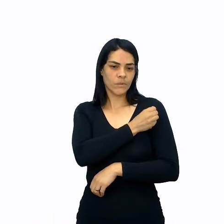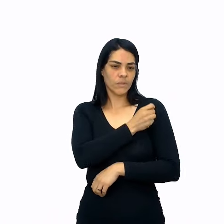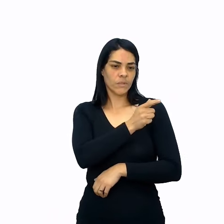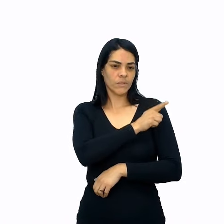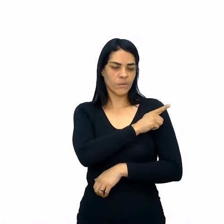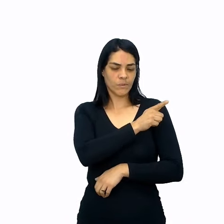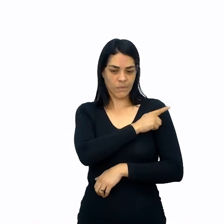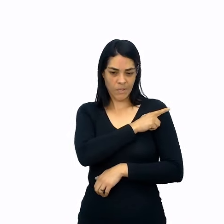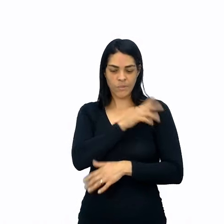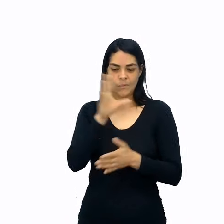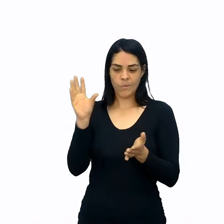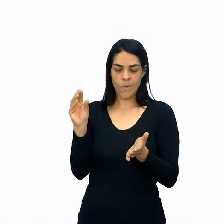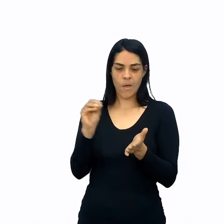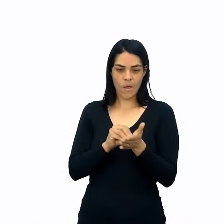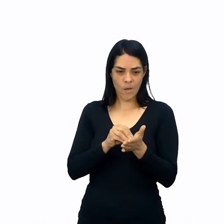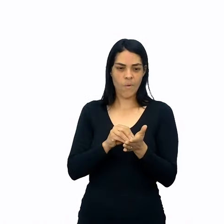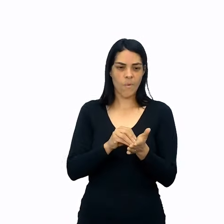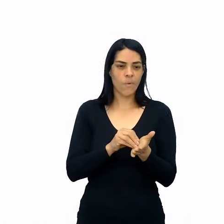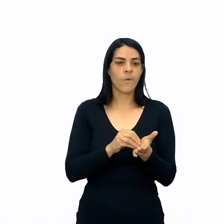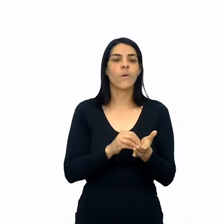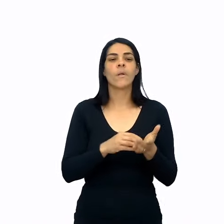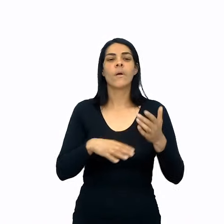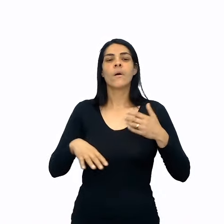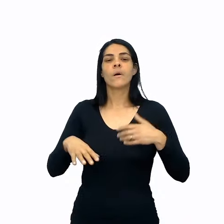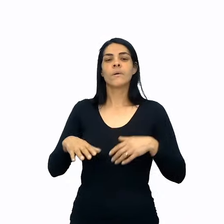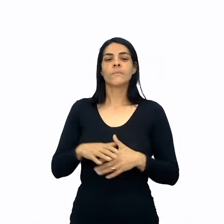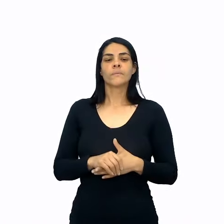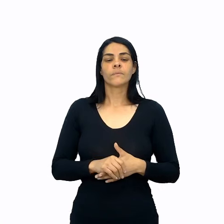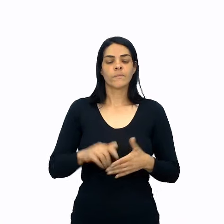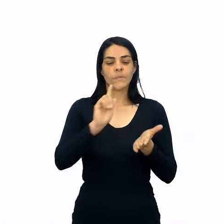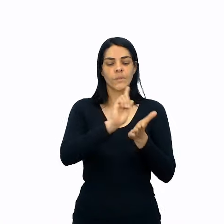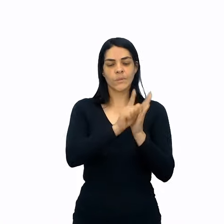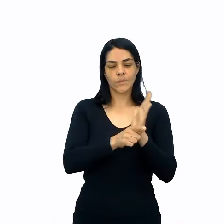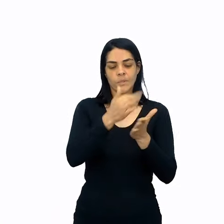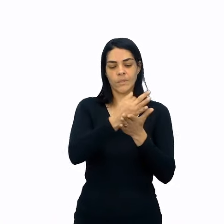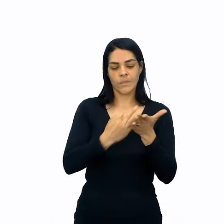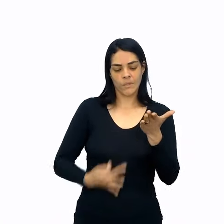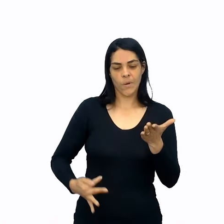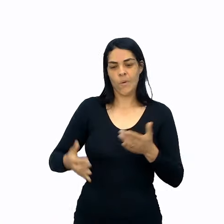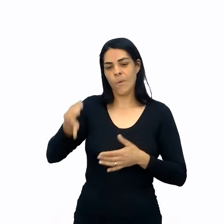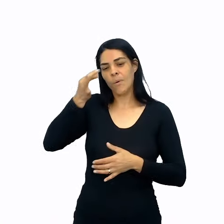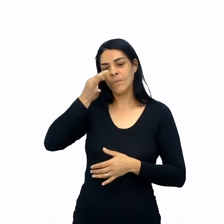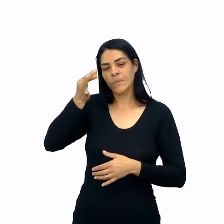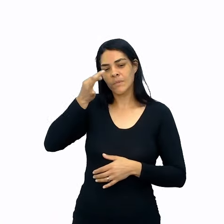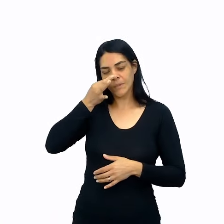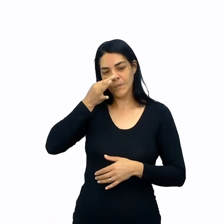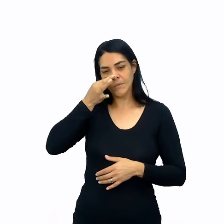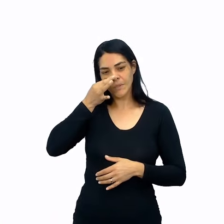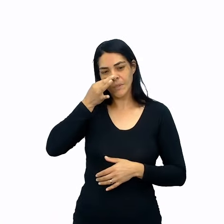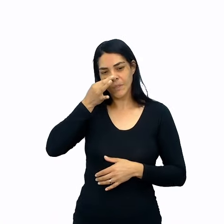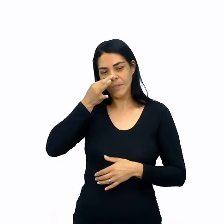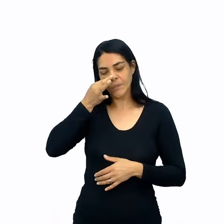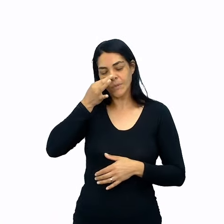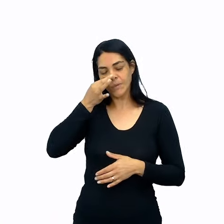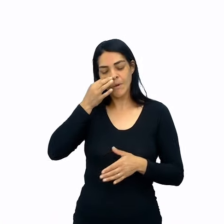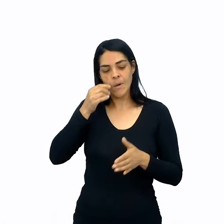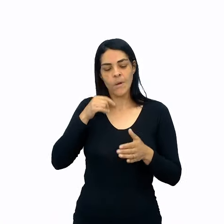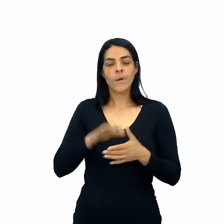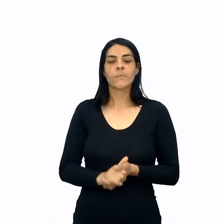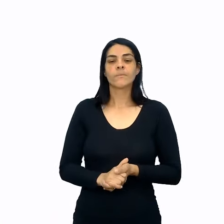didático e aos agrupamentos do gênero textual, observando, então, a análise das aulas